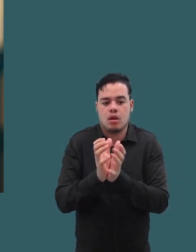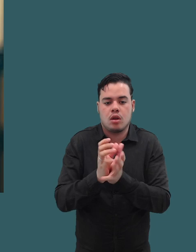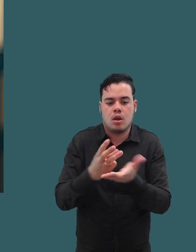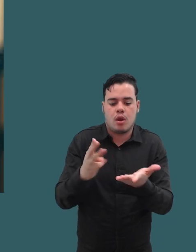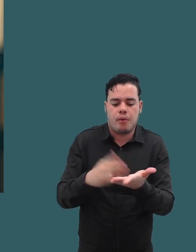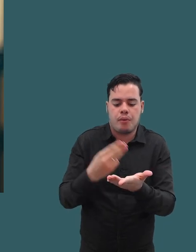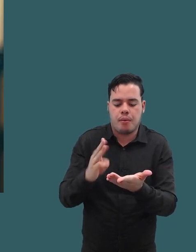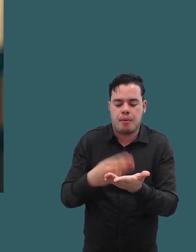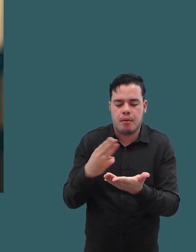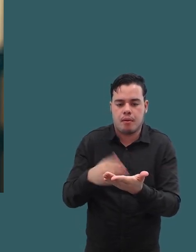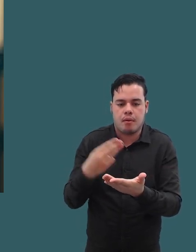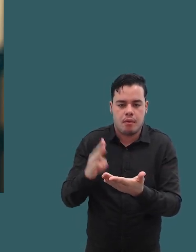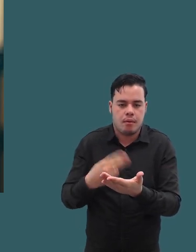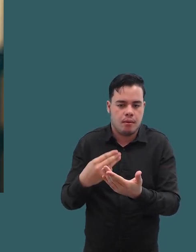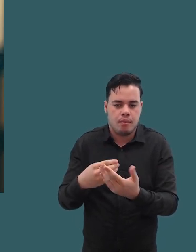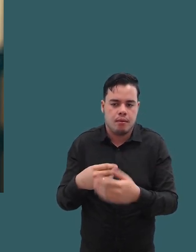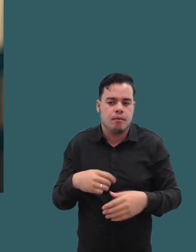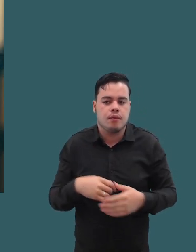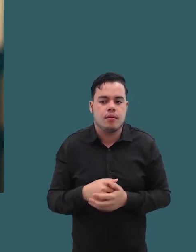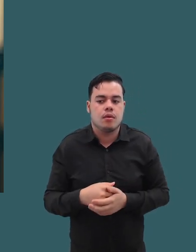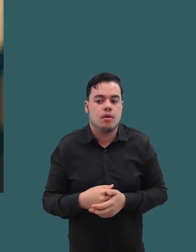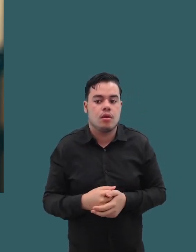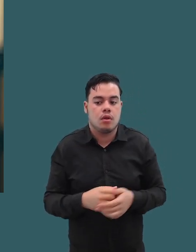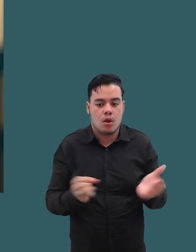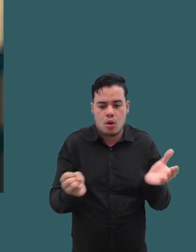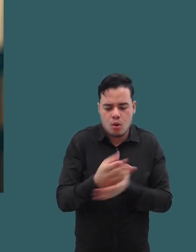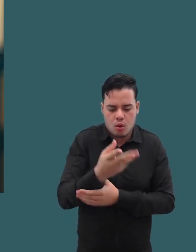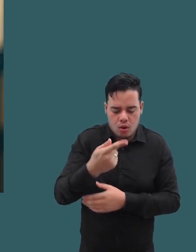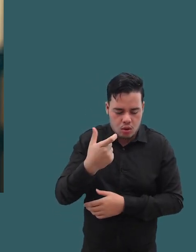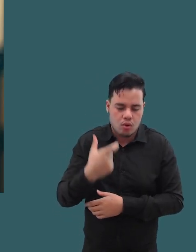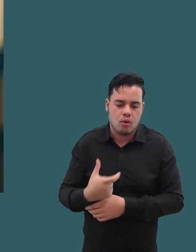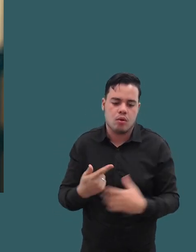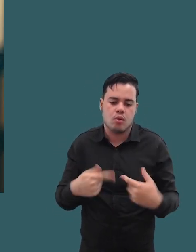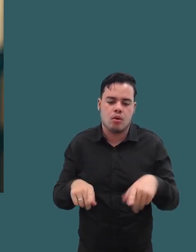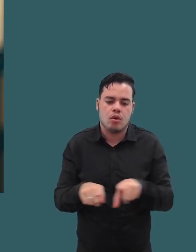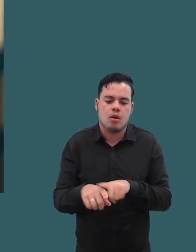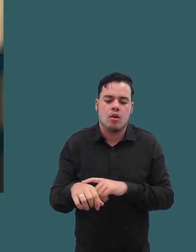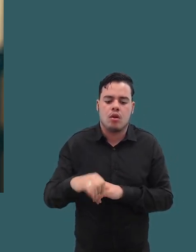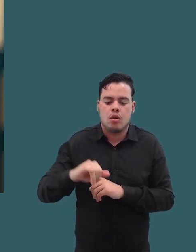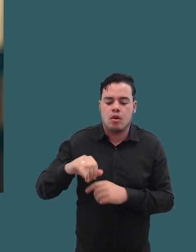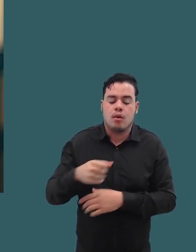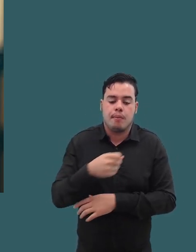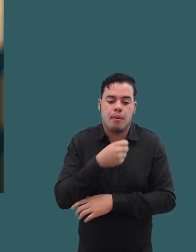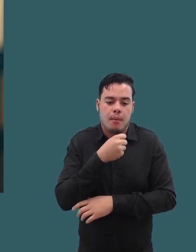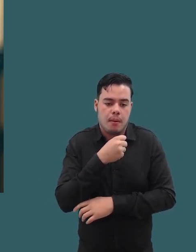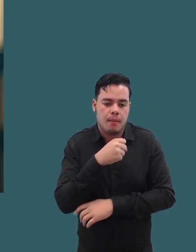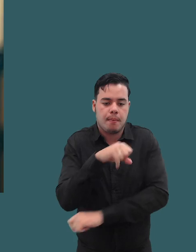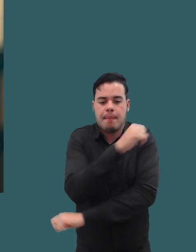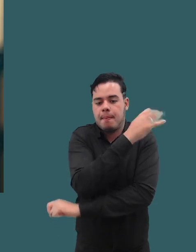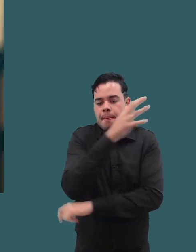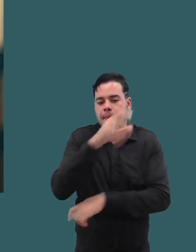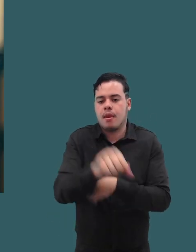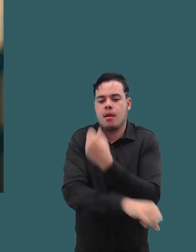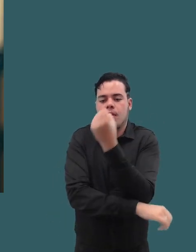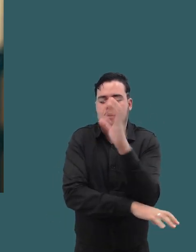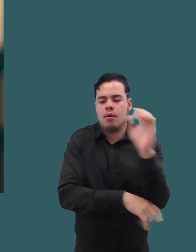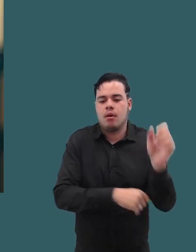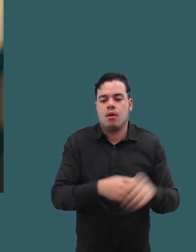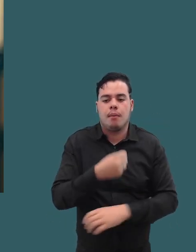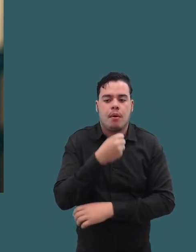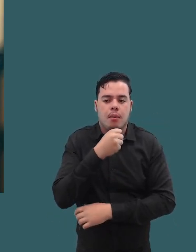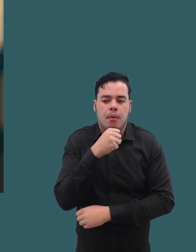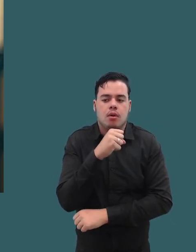três e-books, nesse caso, de autoria individual. Um sobre jornalismo científico, um sobre jornalismo ambiental, um sobre